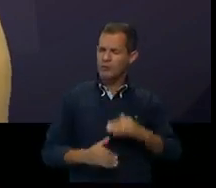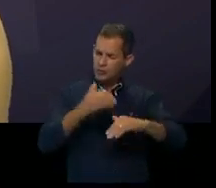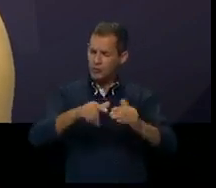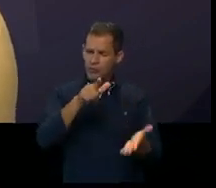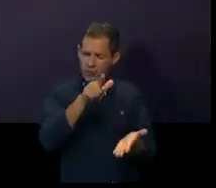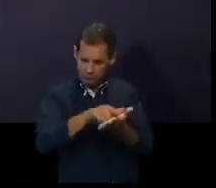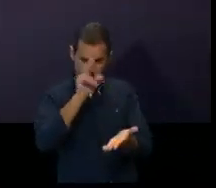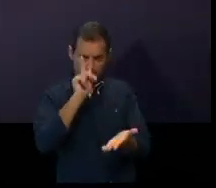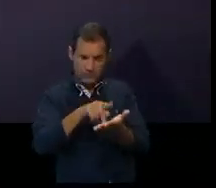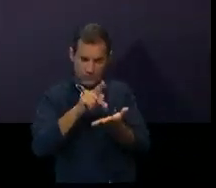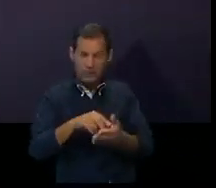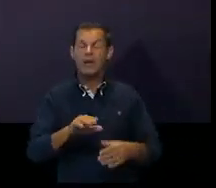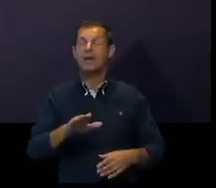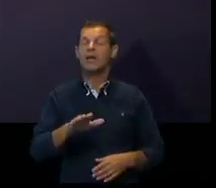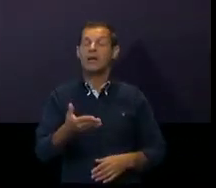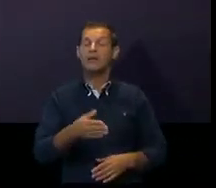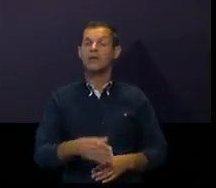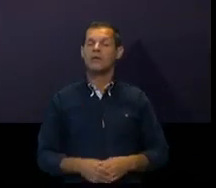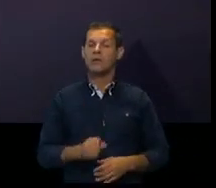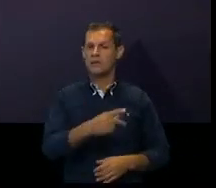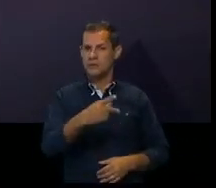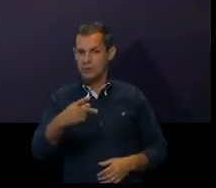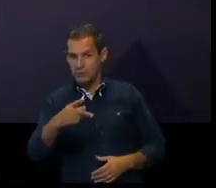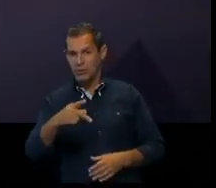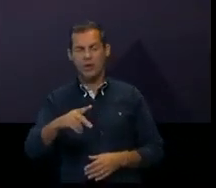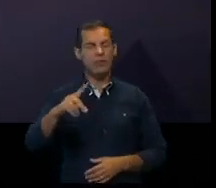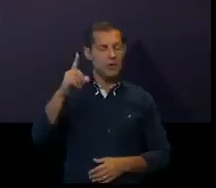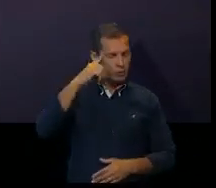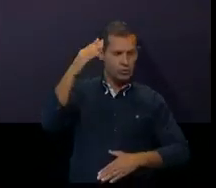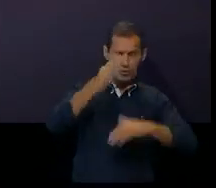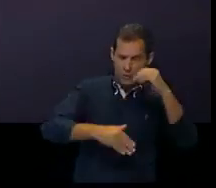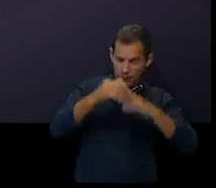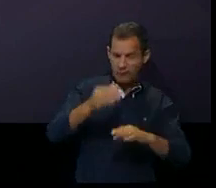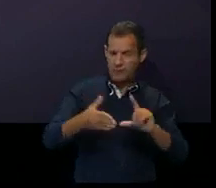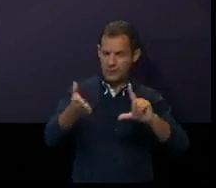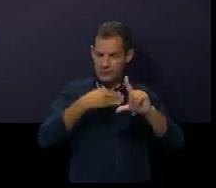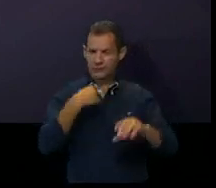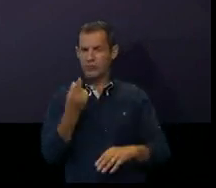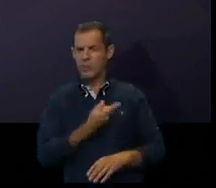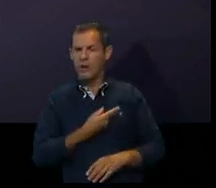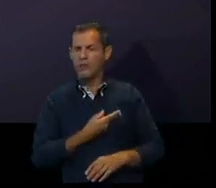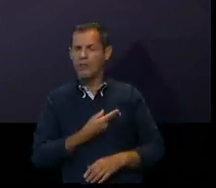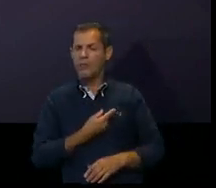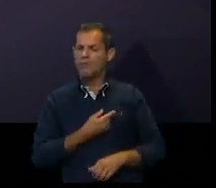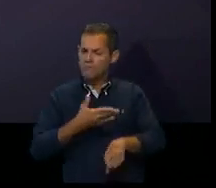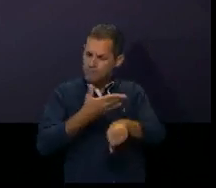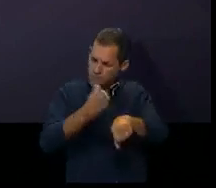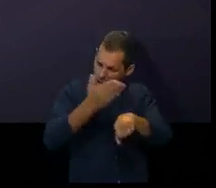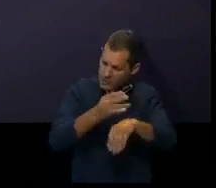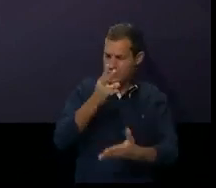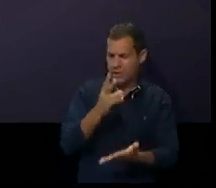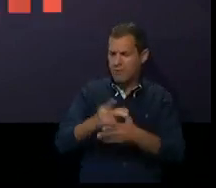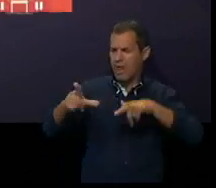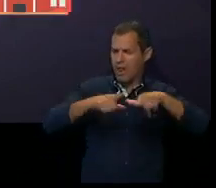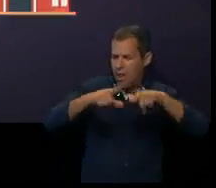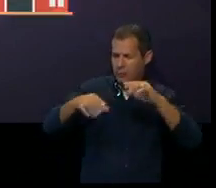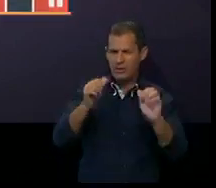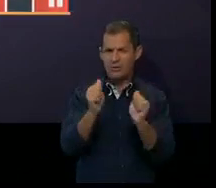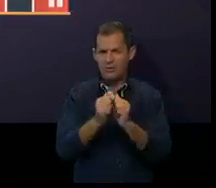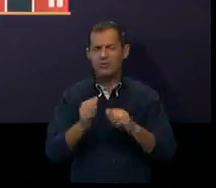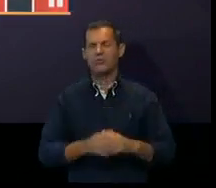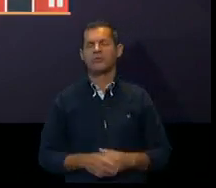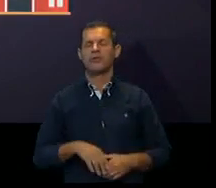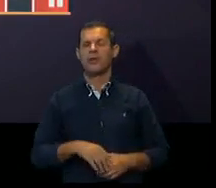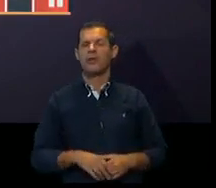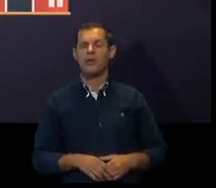não é verdade? Por isso, na situação da realidade profissional desta unidade, nós vamos botar a mão na massa e trabalhar lado a lado